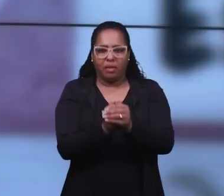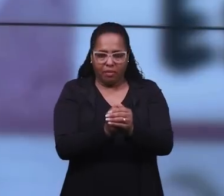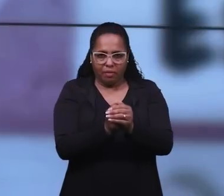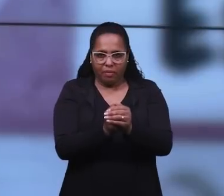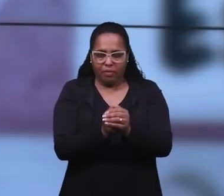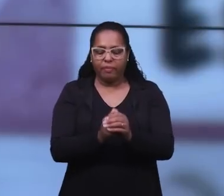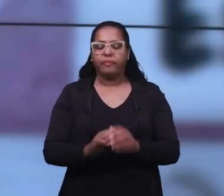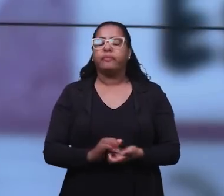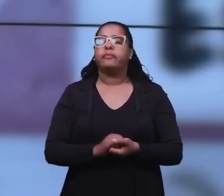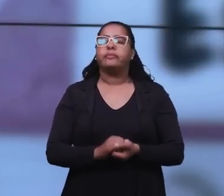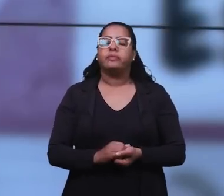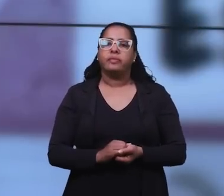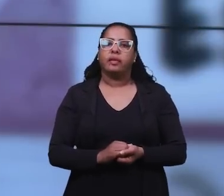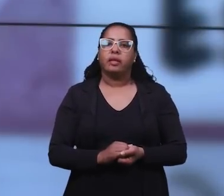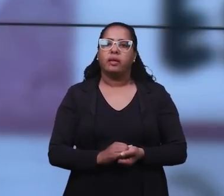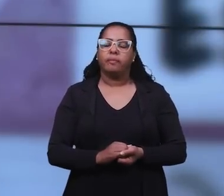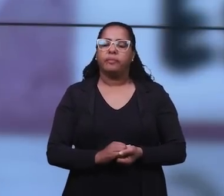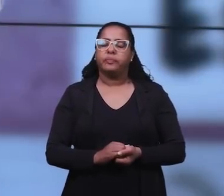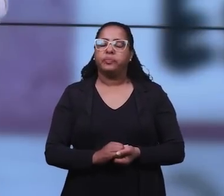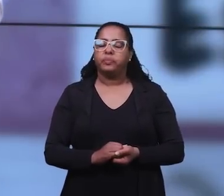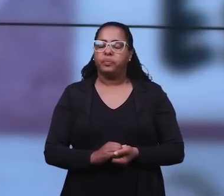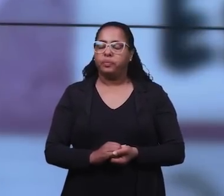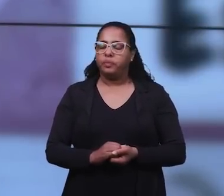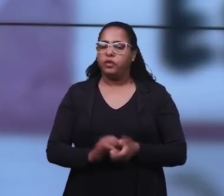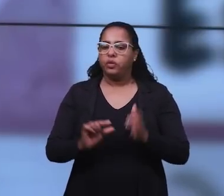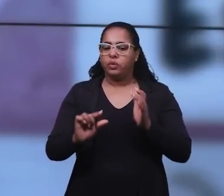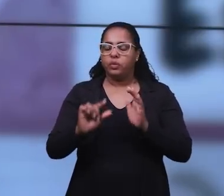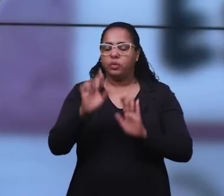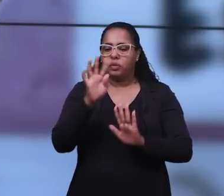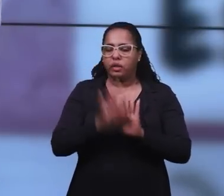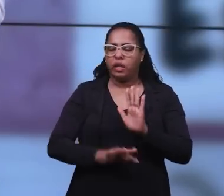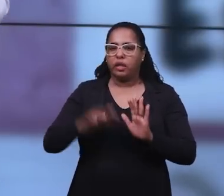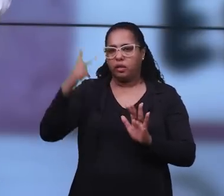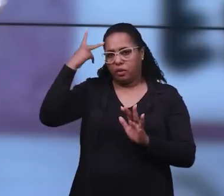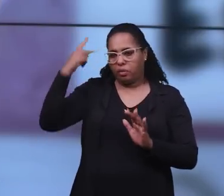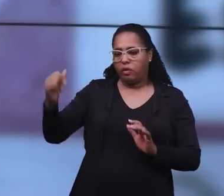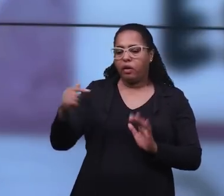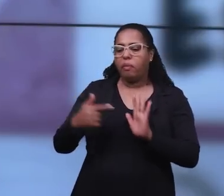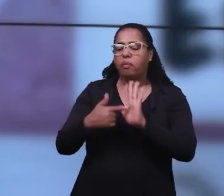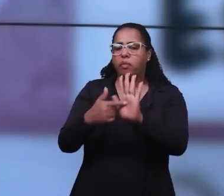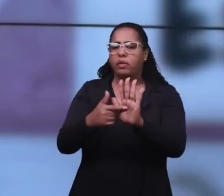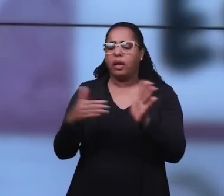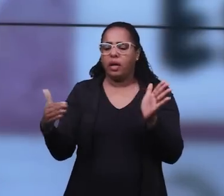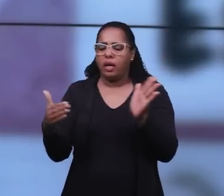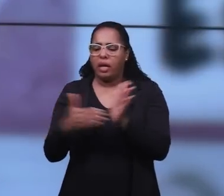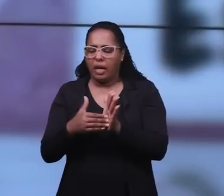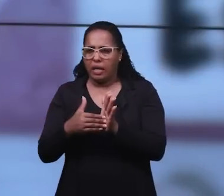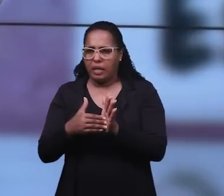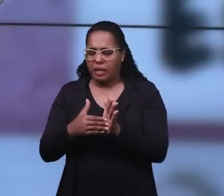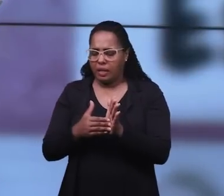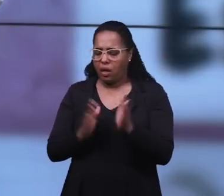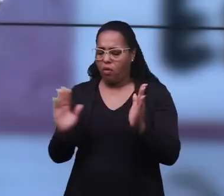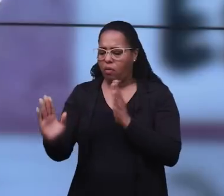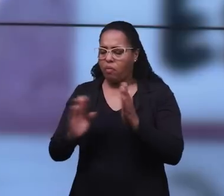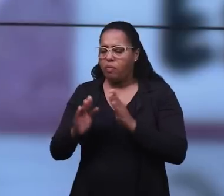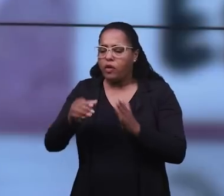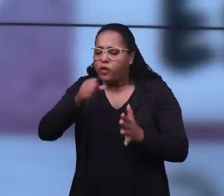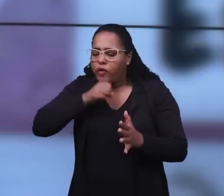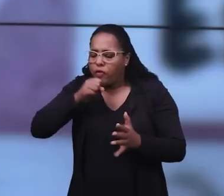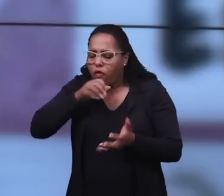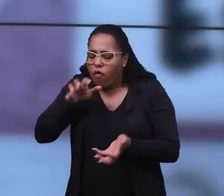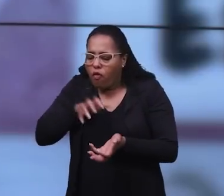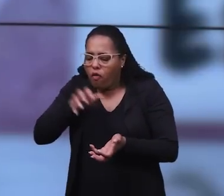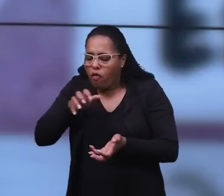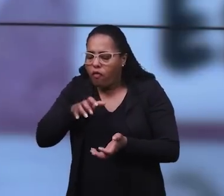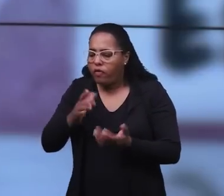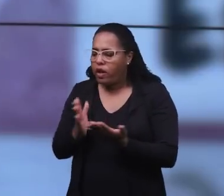Amém? A última parte do texto de Provérbios. E até quando envelhecer, não se desviará dele.